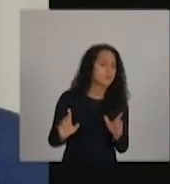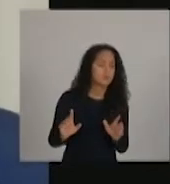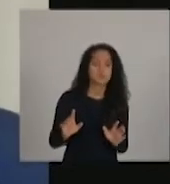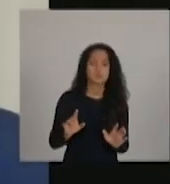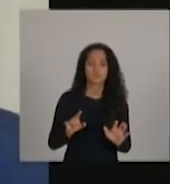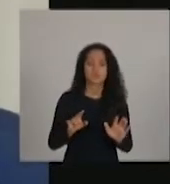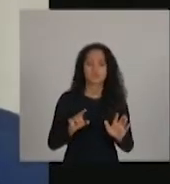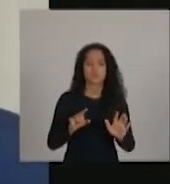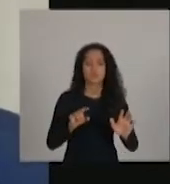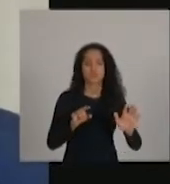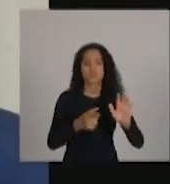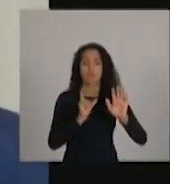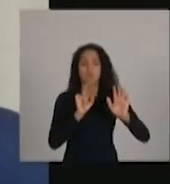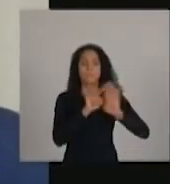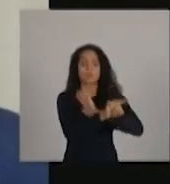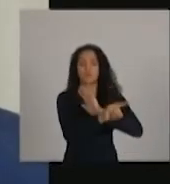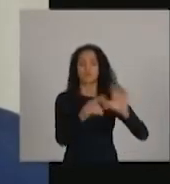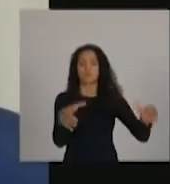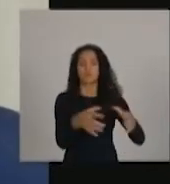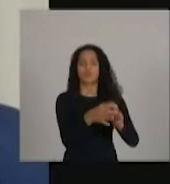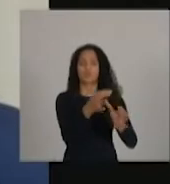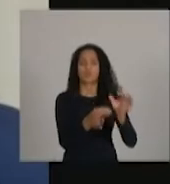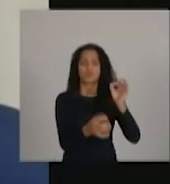consultar a comissão de justiça